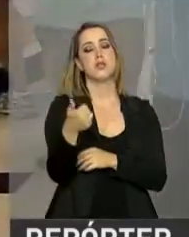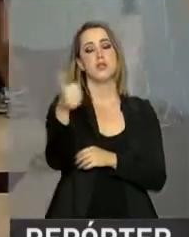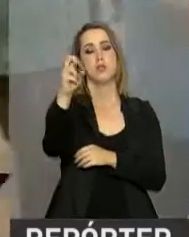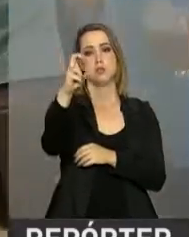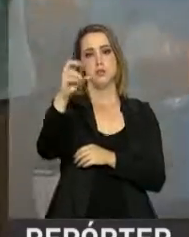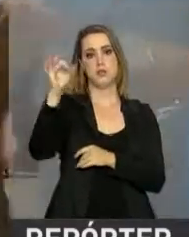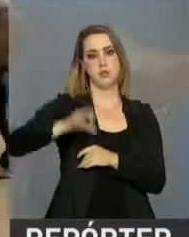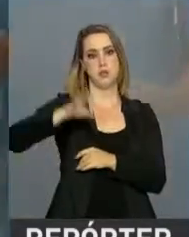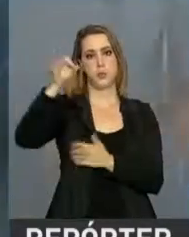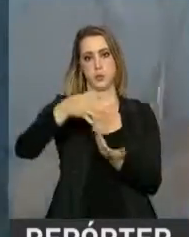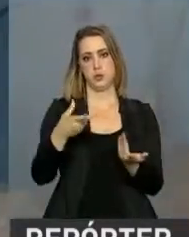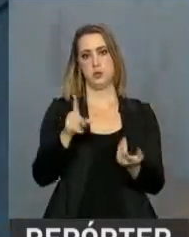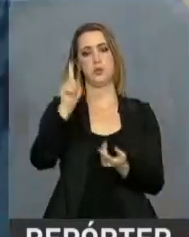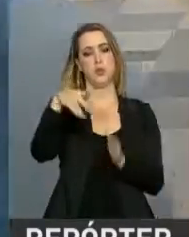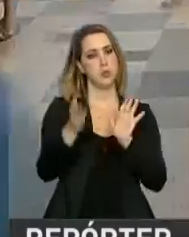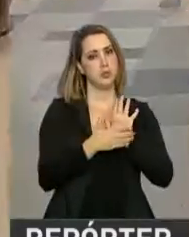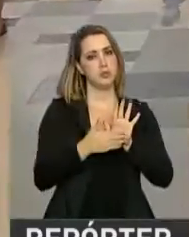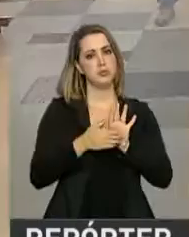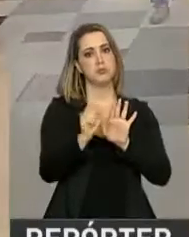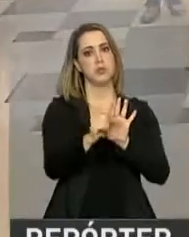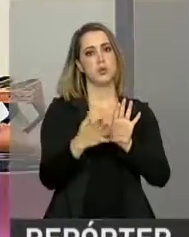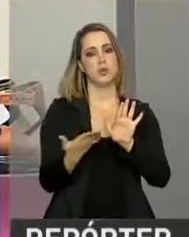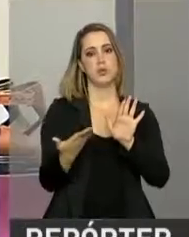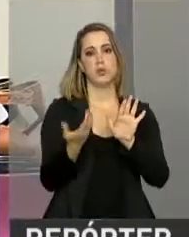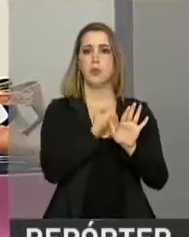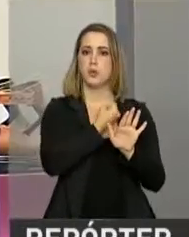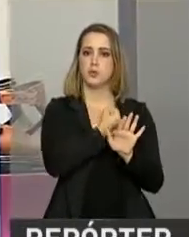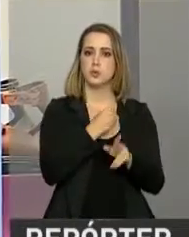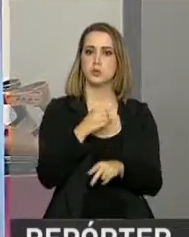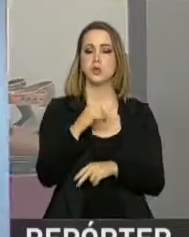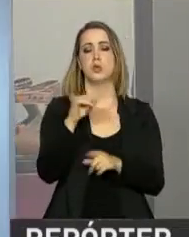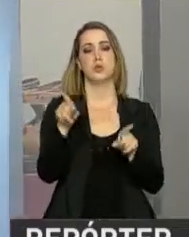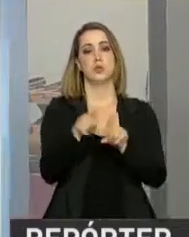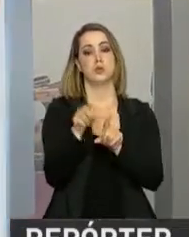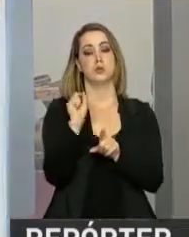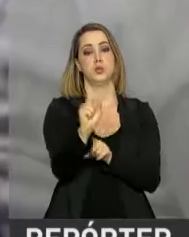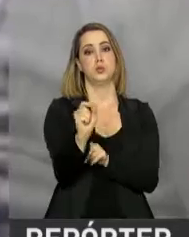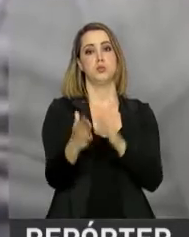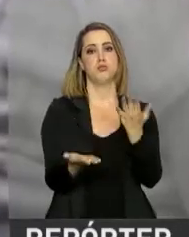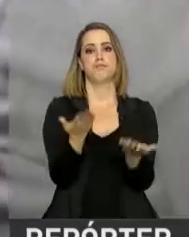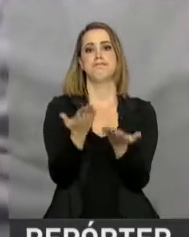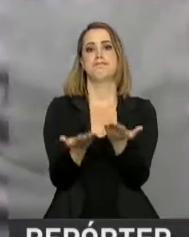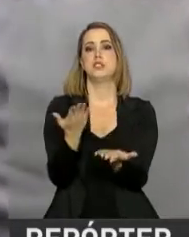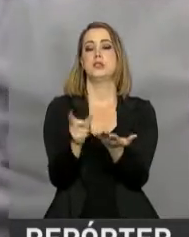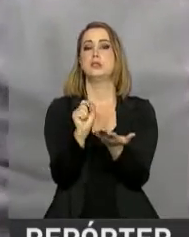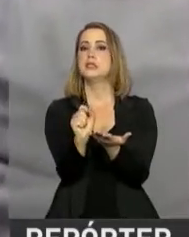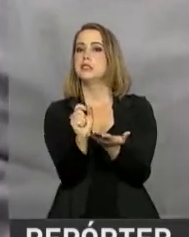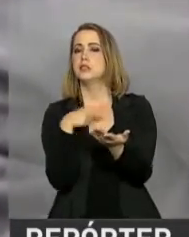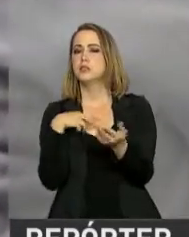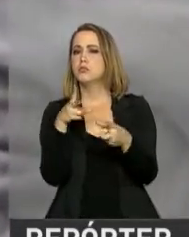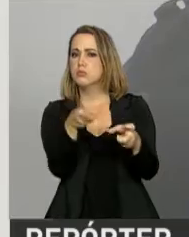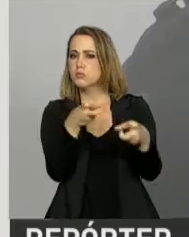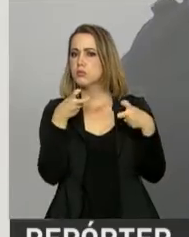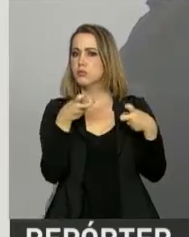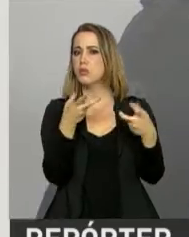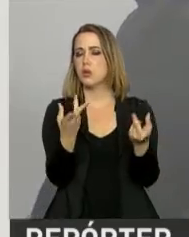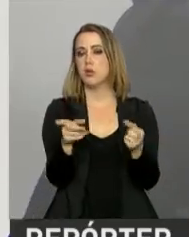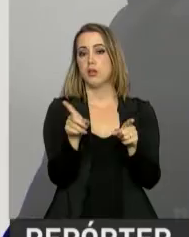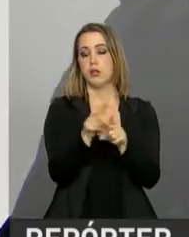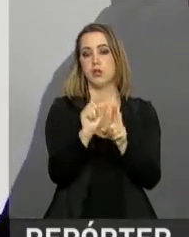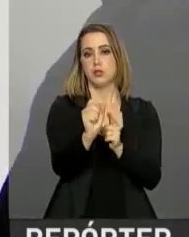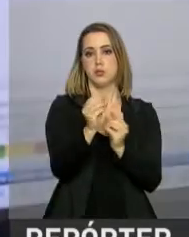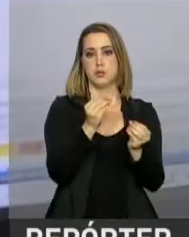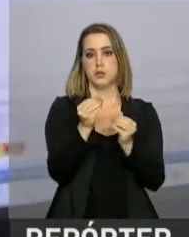por cento é o que mostra o índice ipc br que serve como termômetro e uma prévia do produto interno